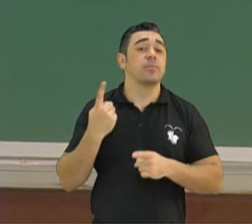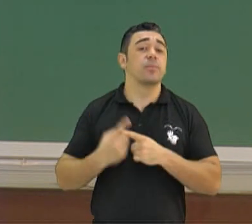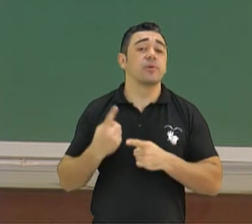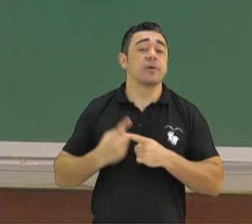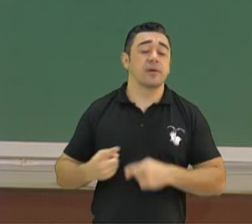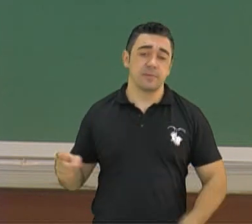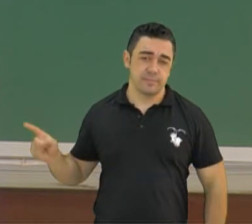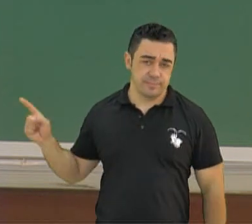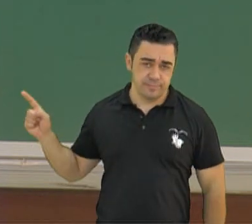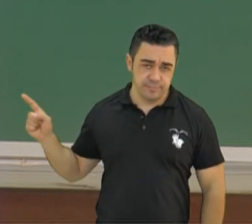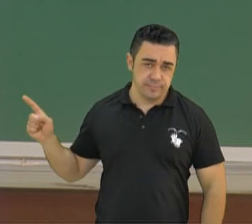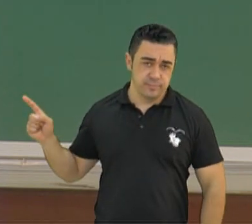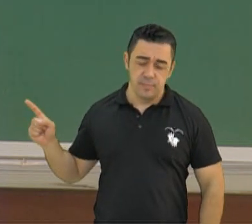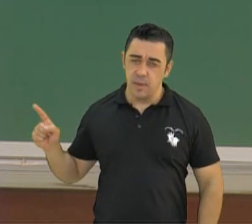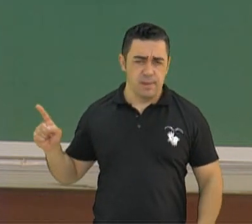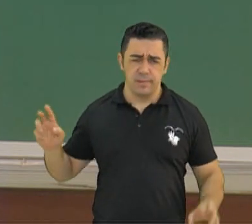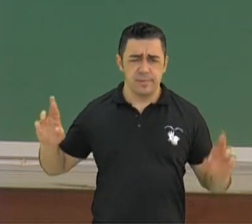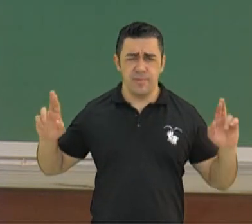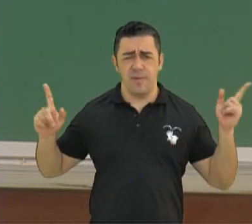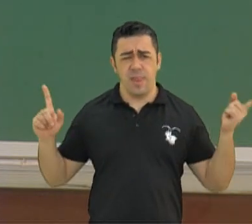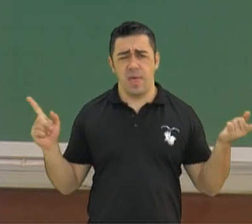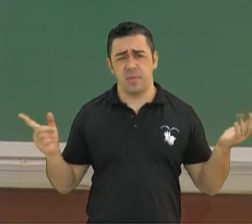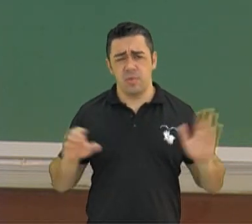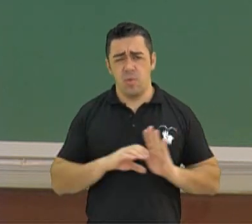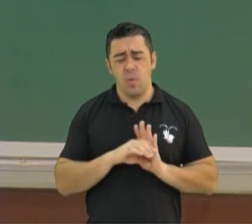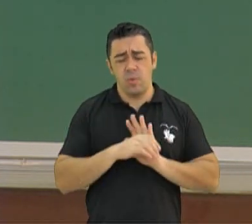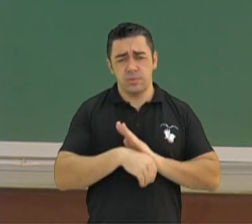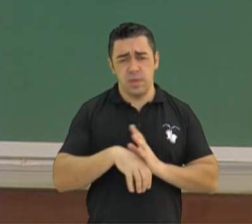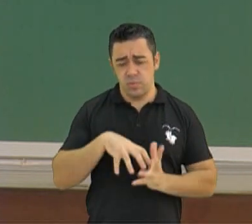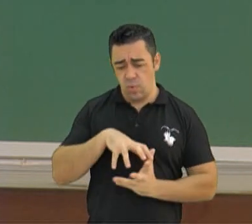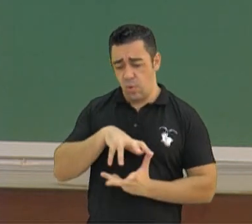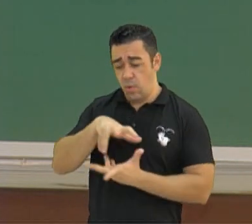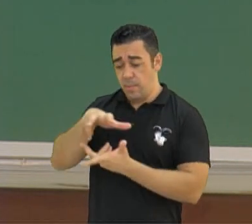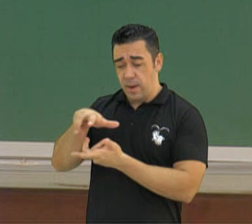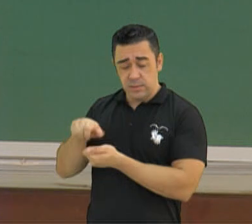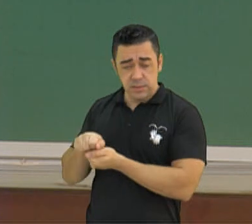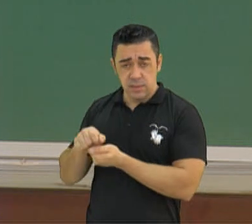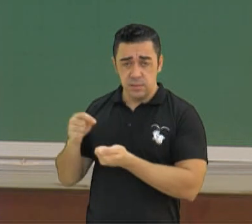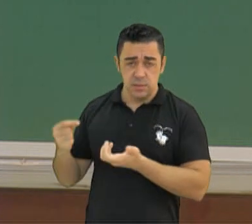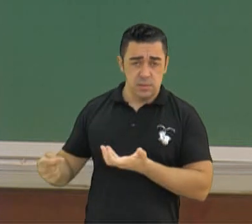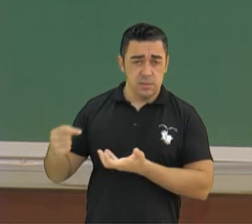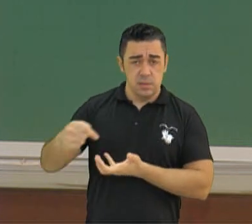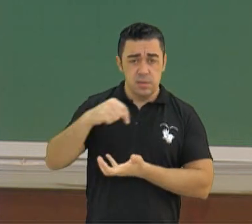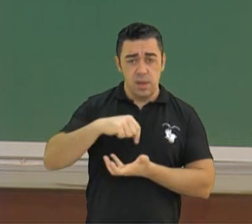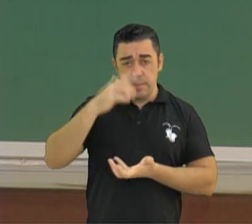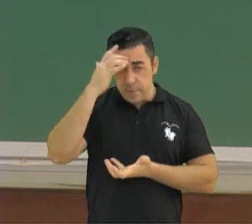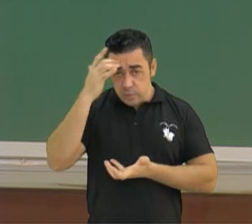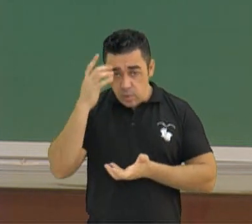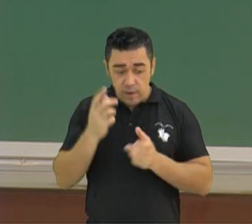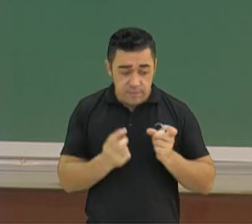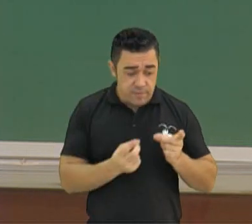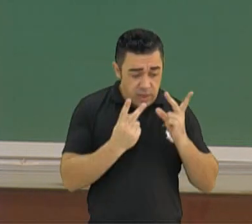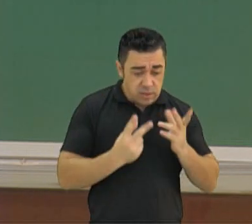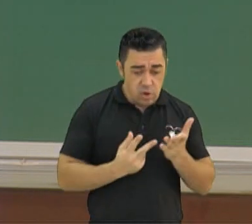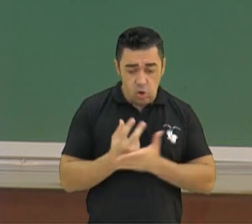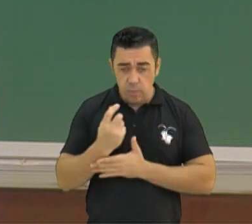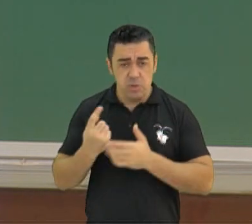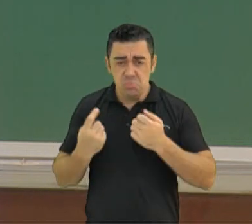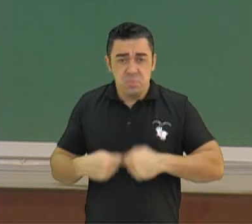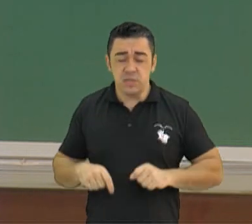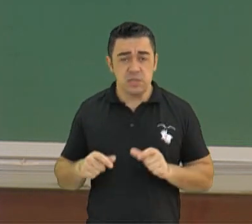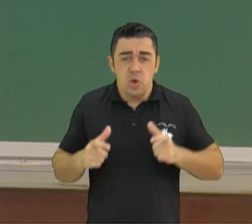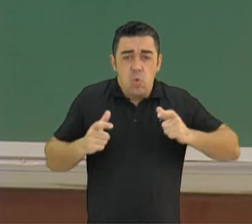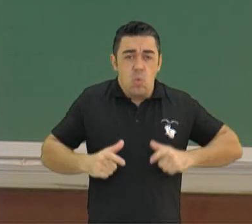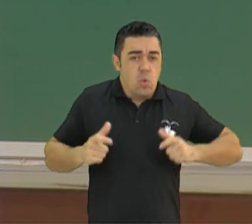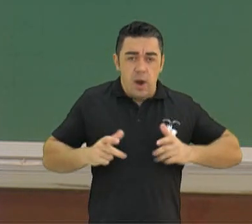porque ela vai na contramão do conceito de globalização, em que os produtores e os consumidores não precisam estar no